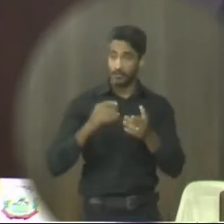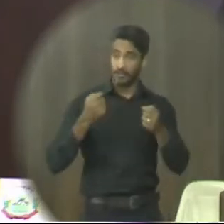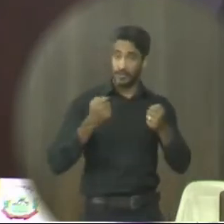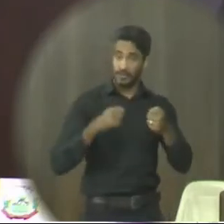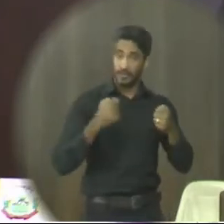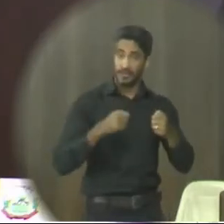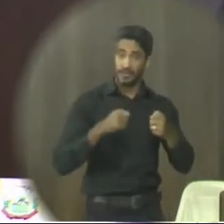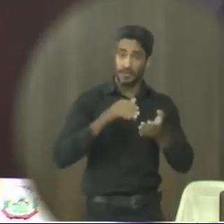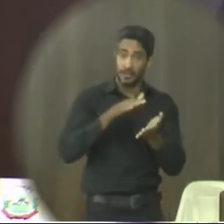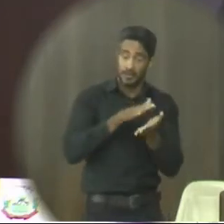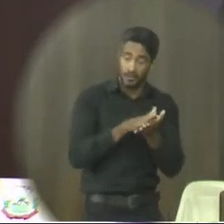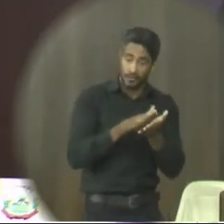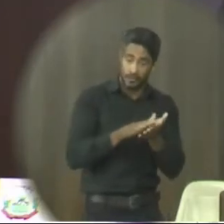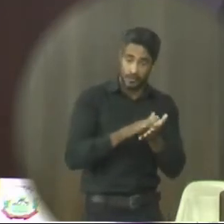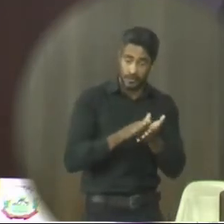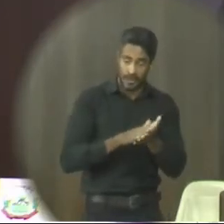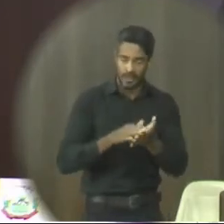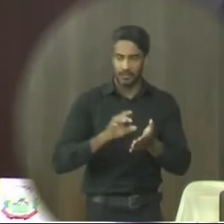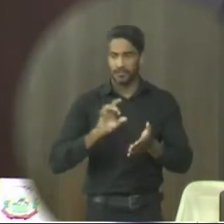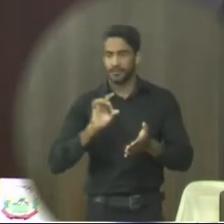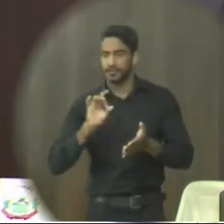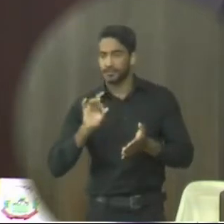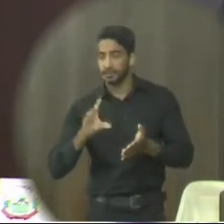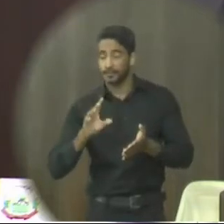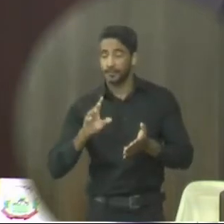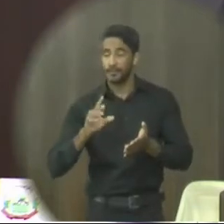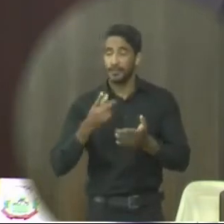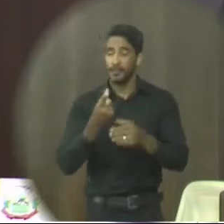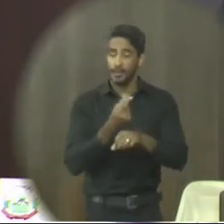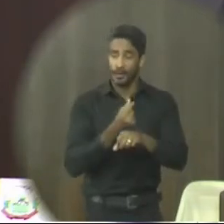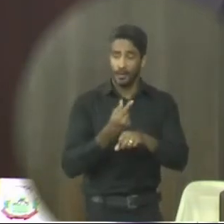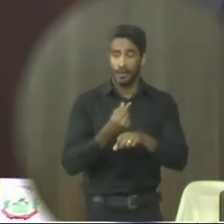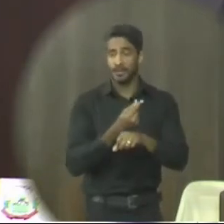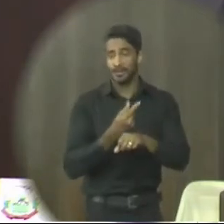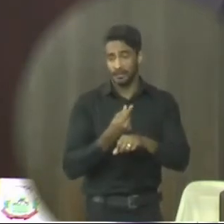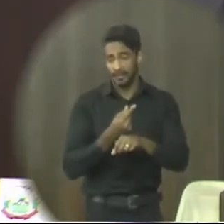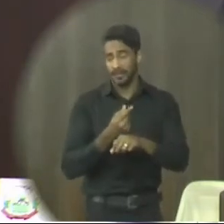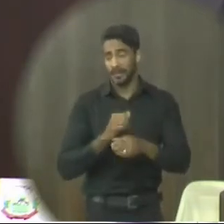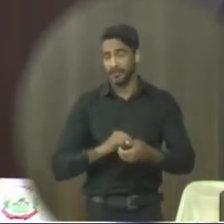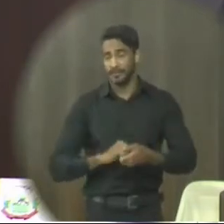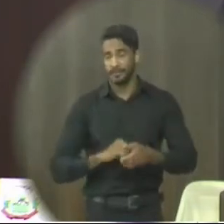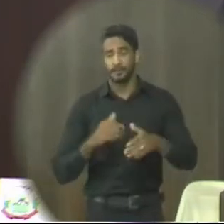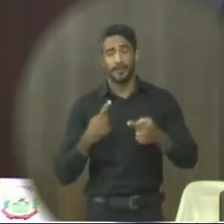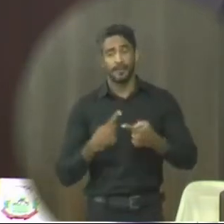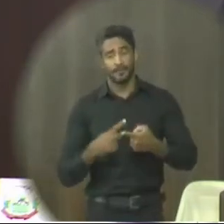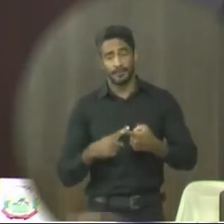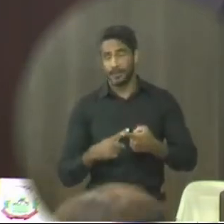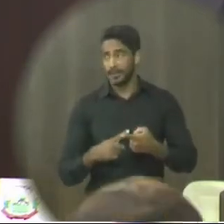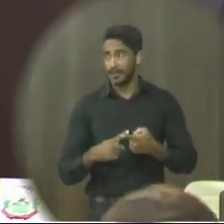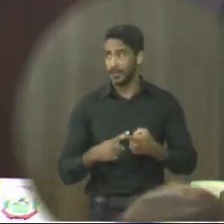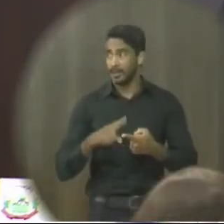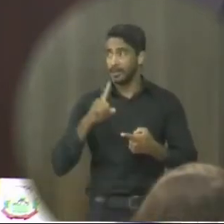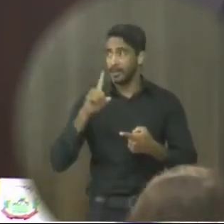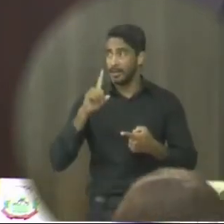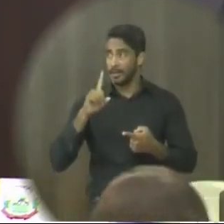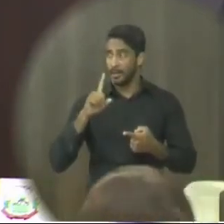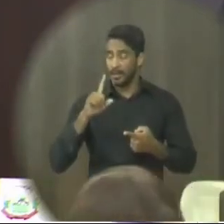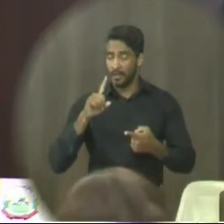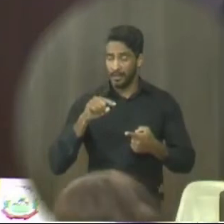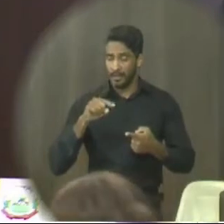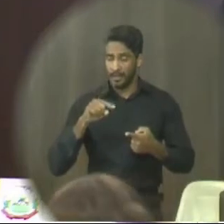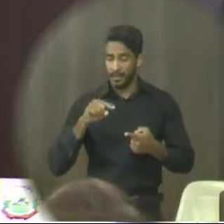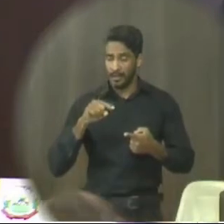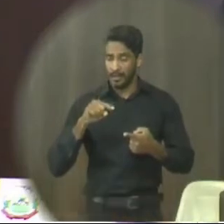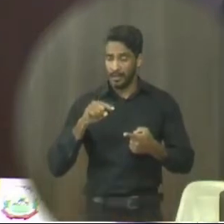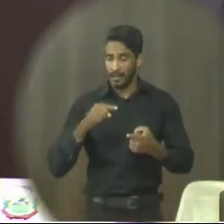das despesas, não conta com a previsão orçamentária precedente, o que alimentar